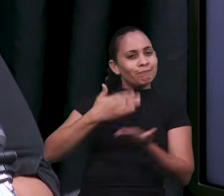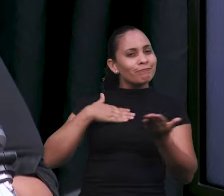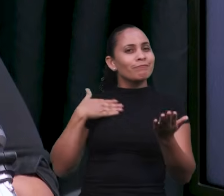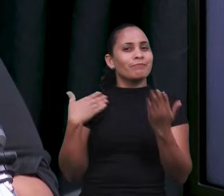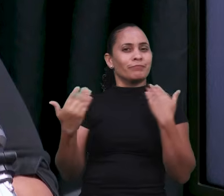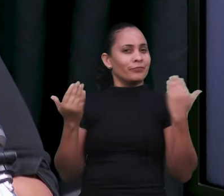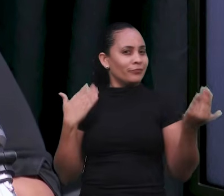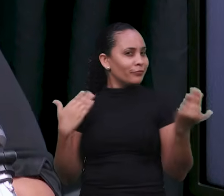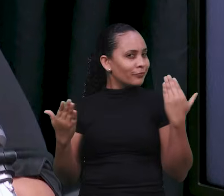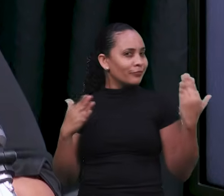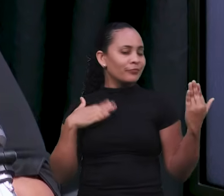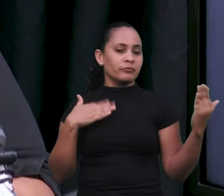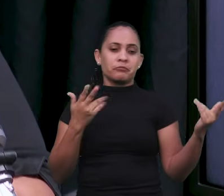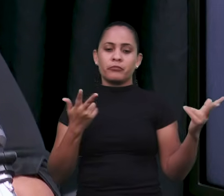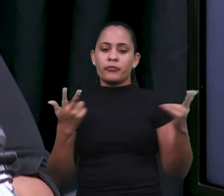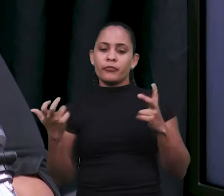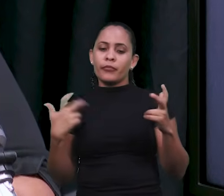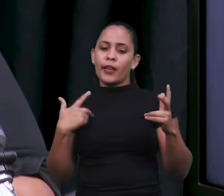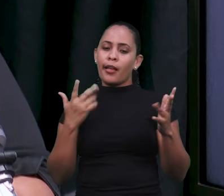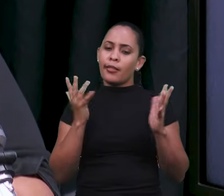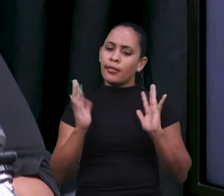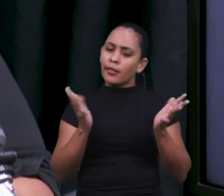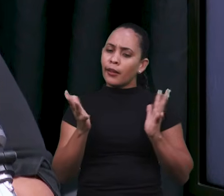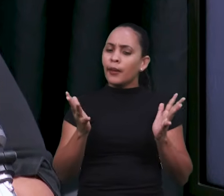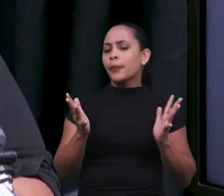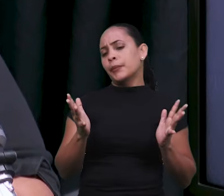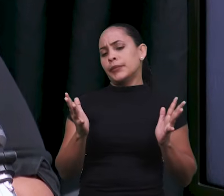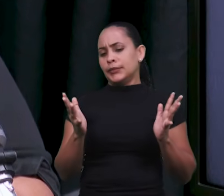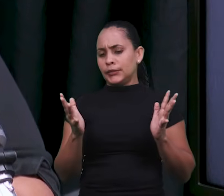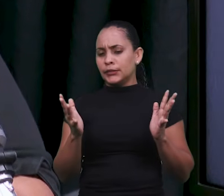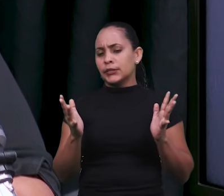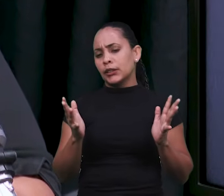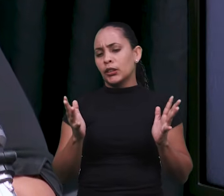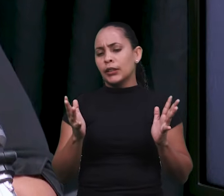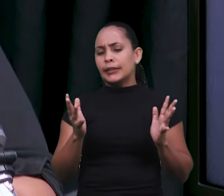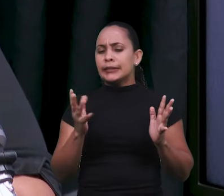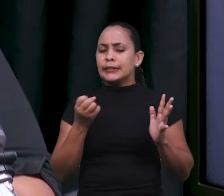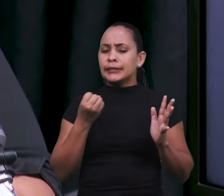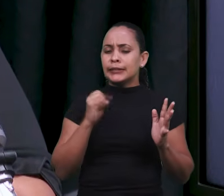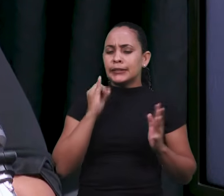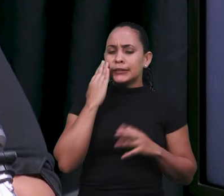para a gente ver o grau da Libras que eles sabem, o nível, né,